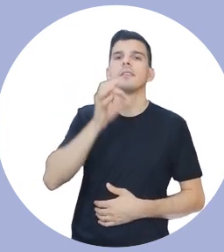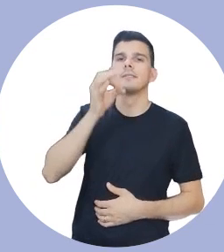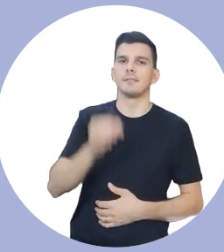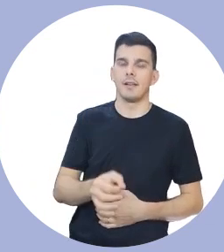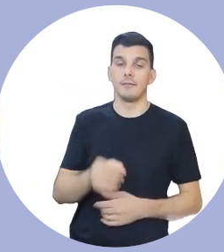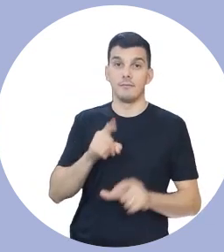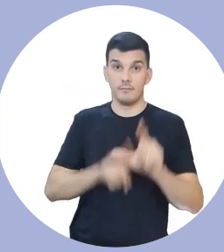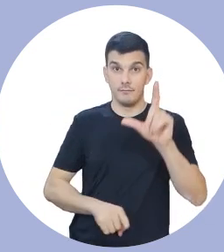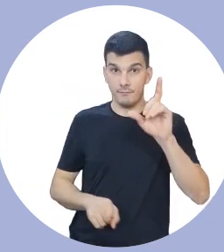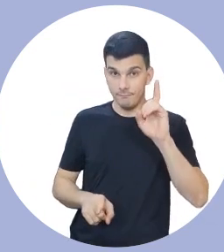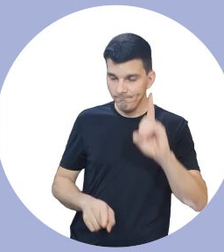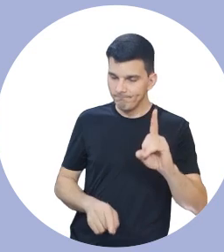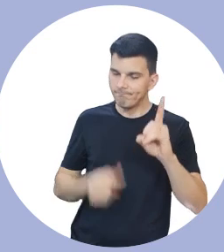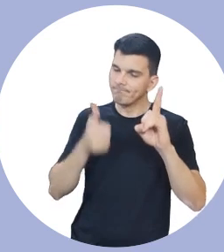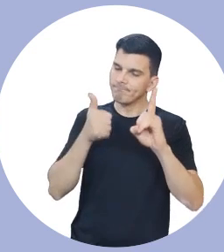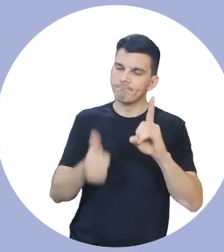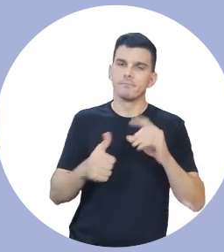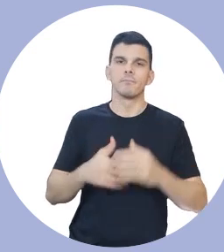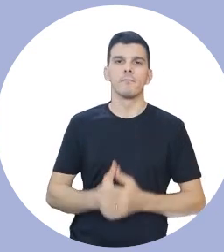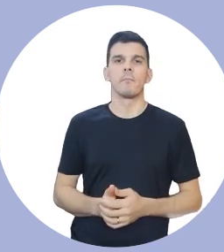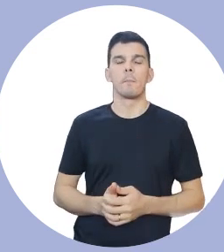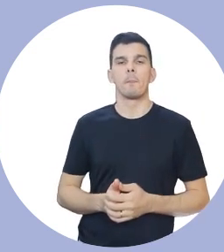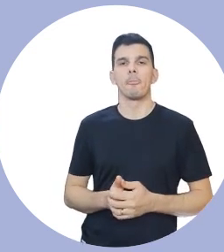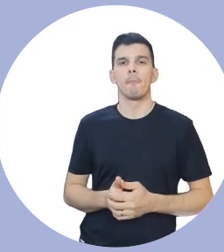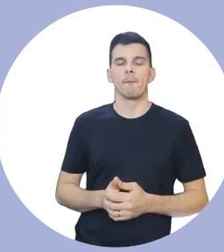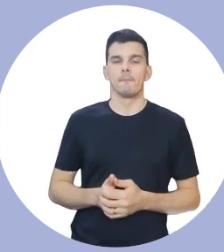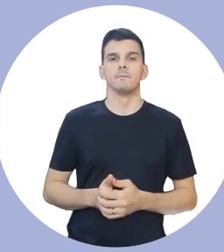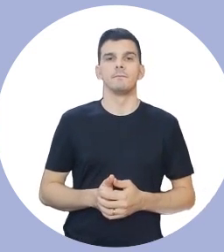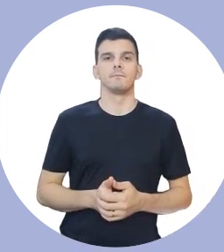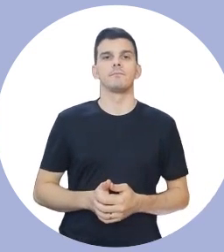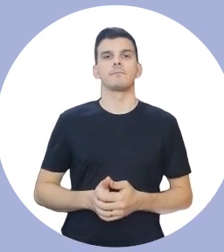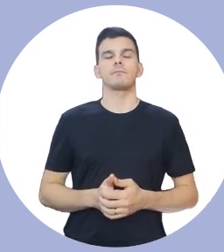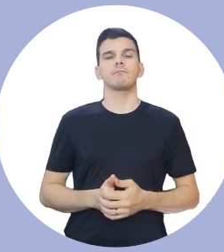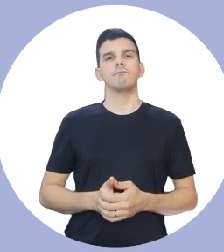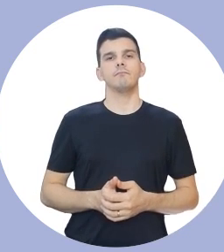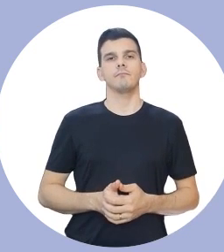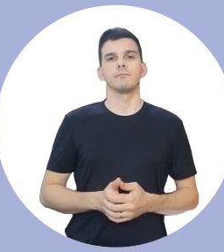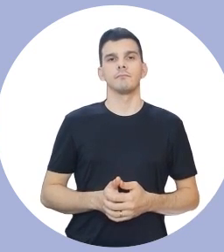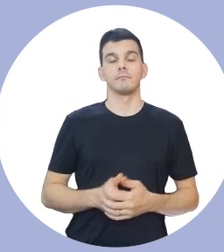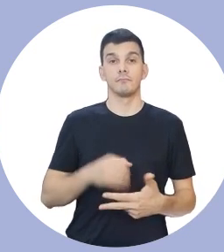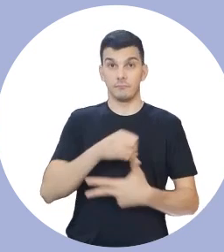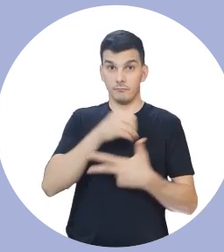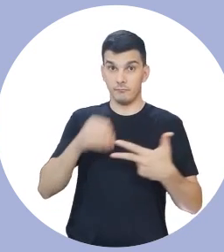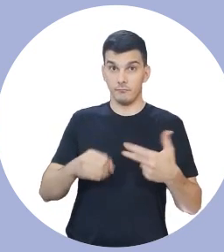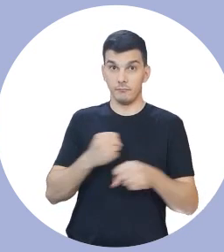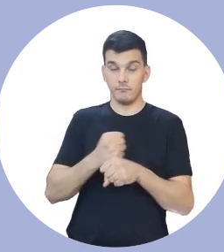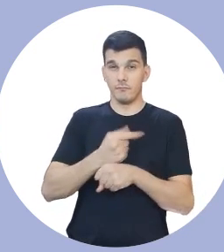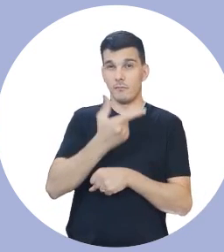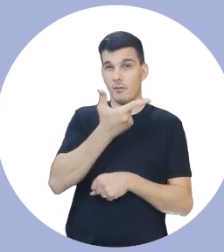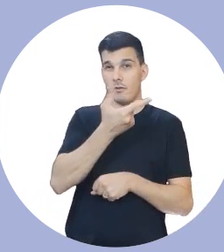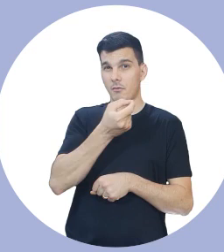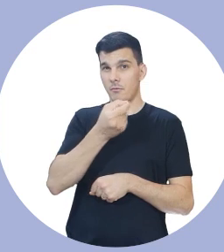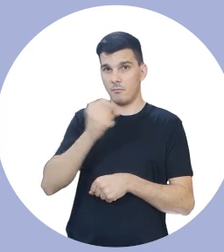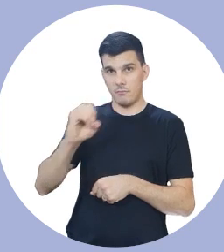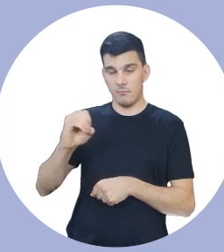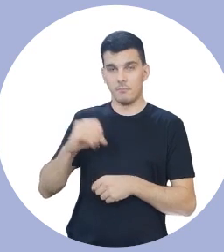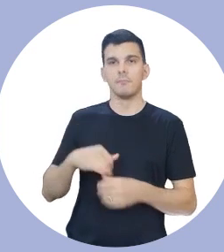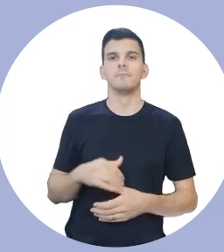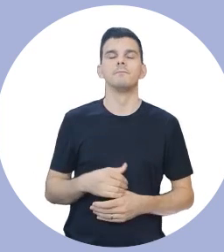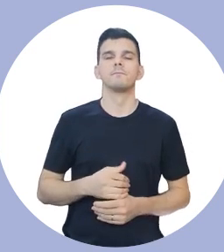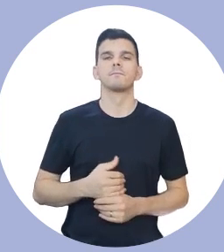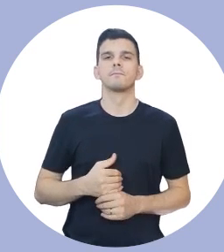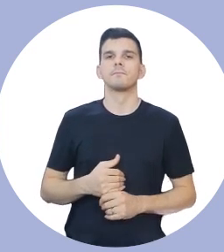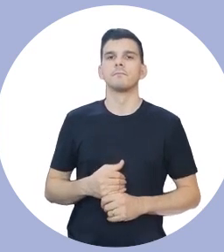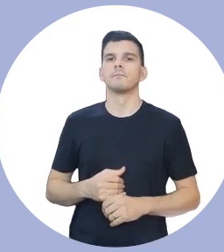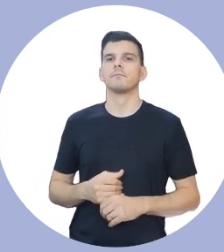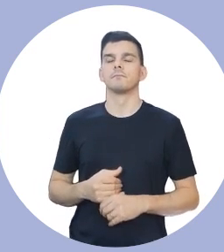que a alternativa dele aqui é correta, produção de gases tóxicos. Tudo bem? Enem de 2000, um dos Enems